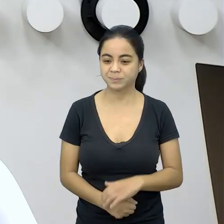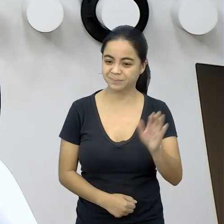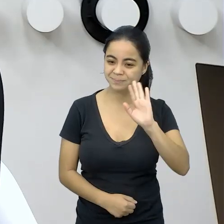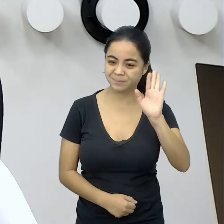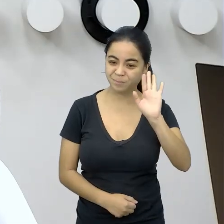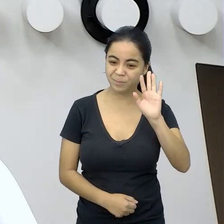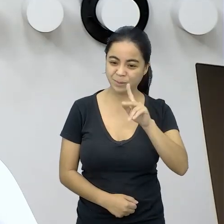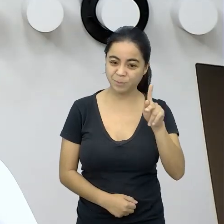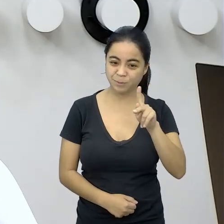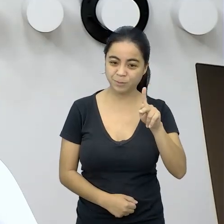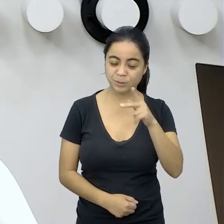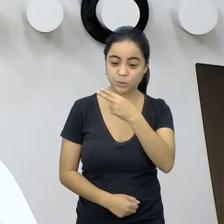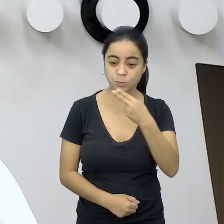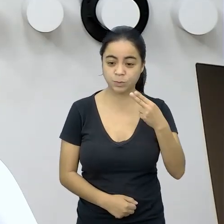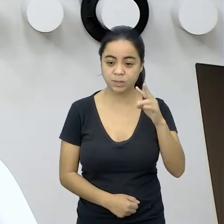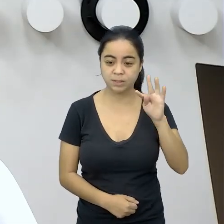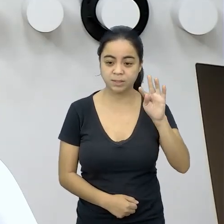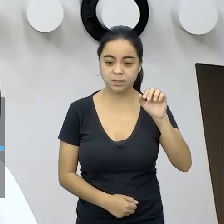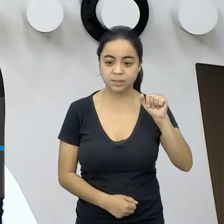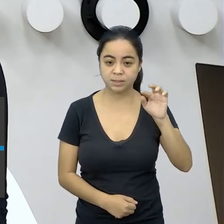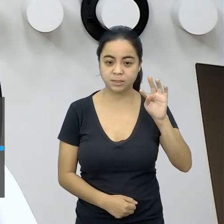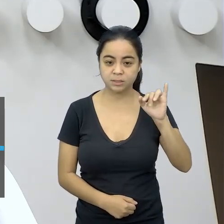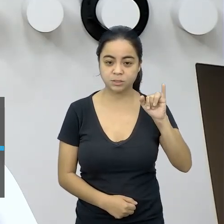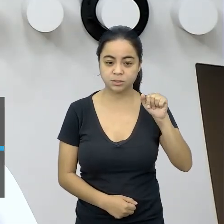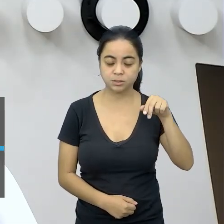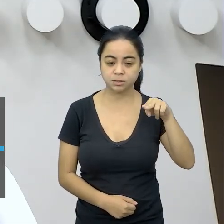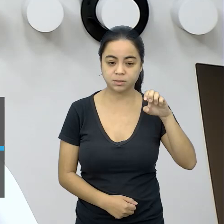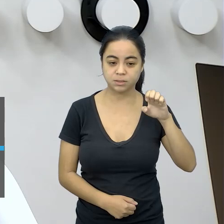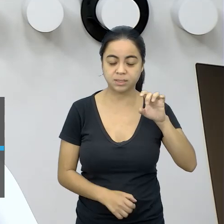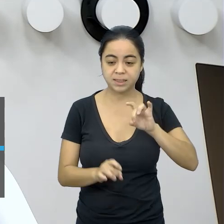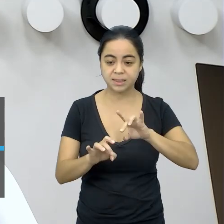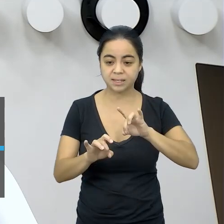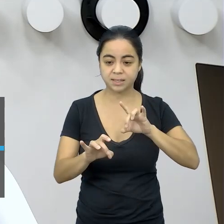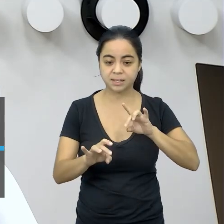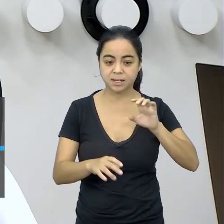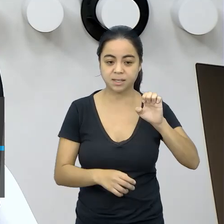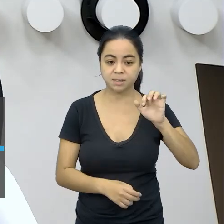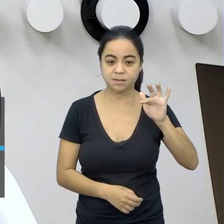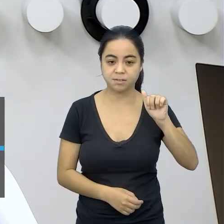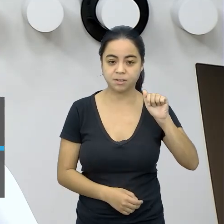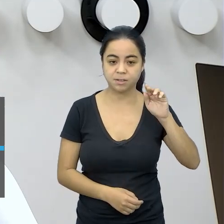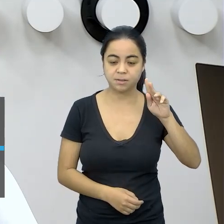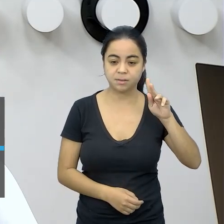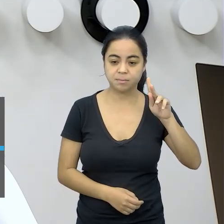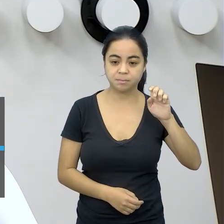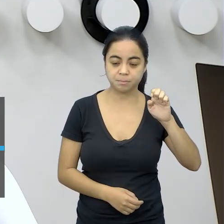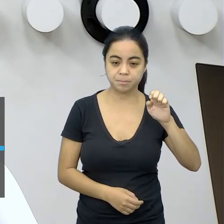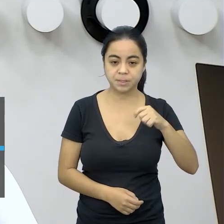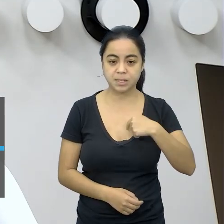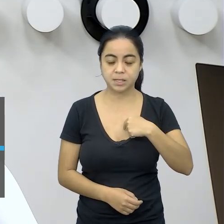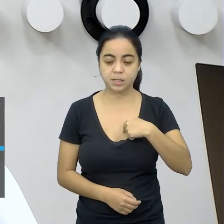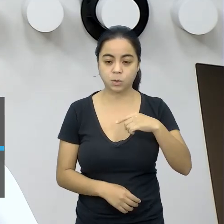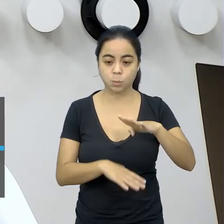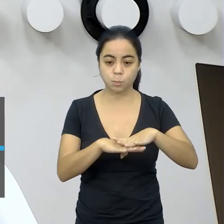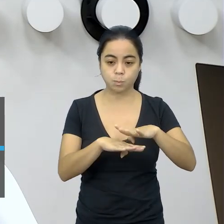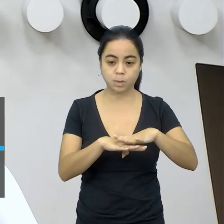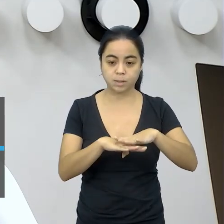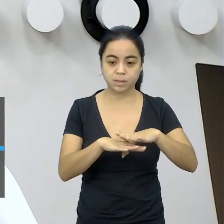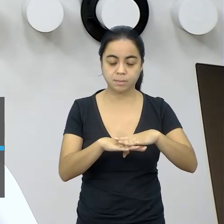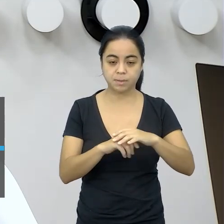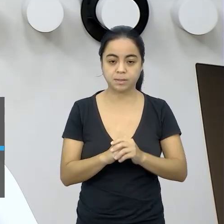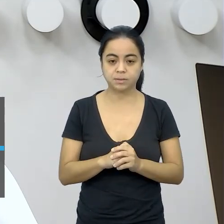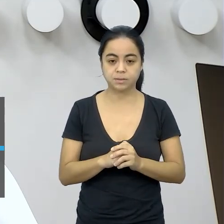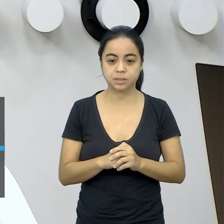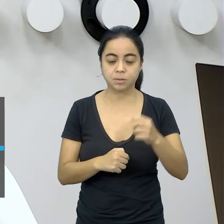Olá, professores, eu sou a Tatiane, técnica da IFAP, faço parte da equipe de Matemática e Ciência da Natureza. Vou fazer